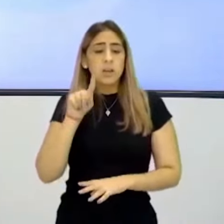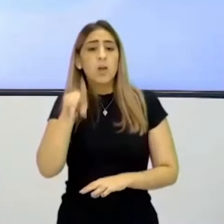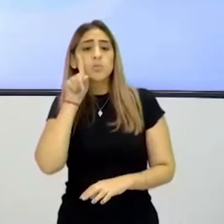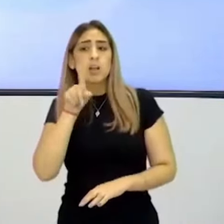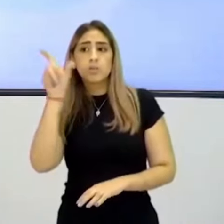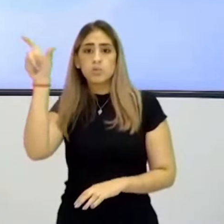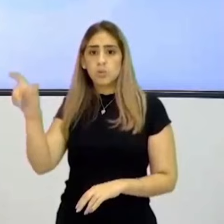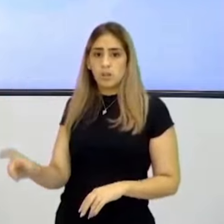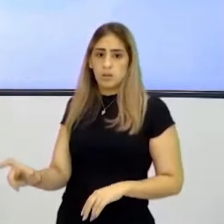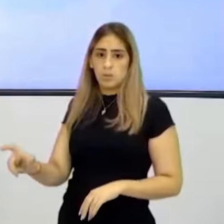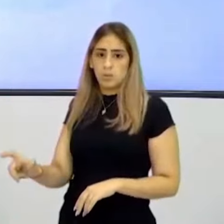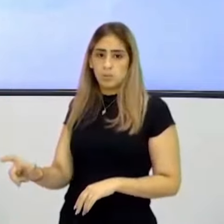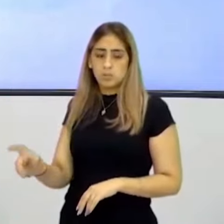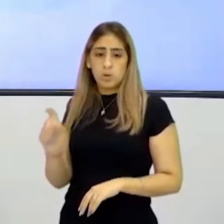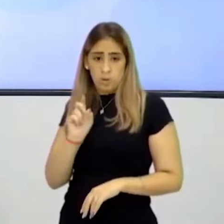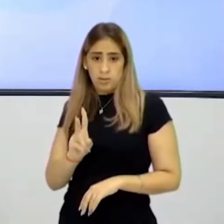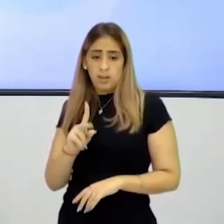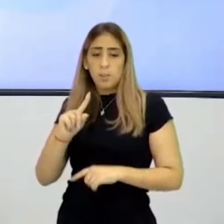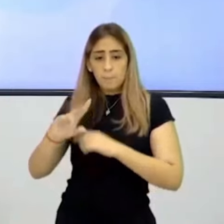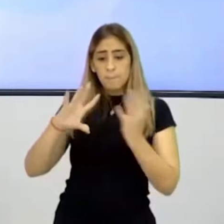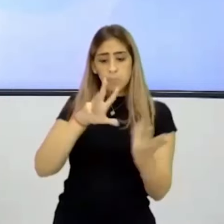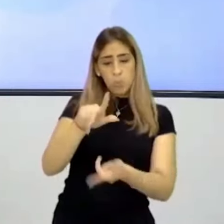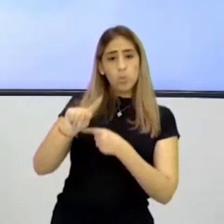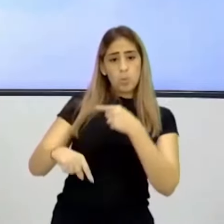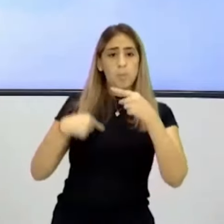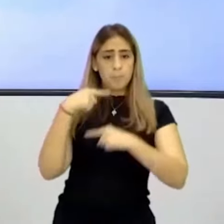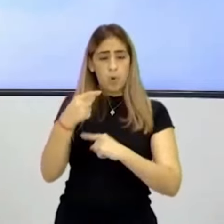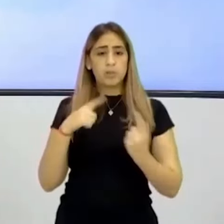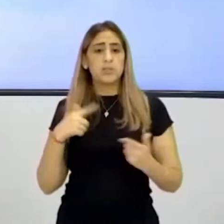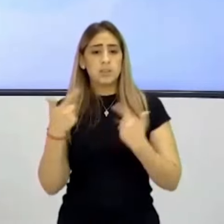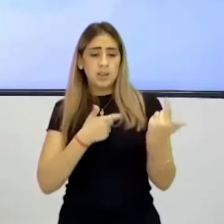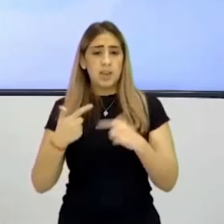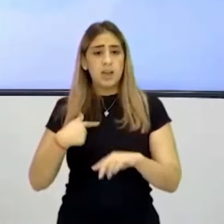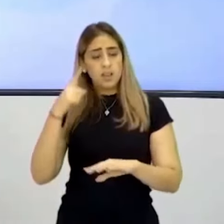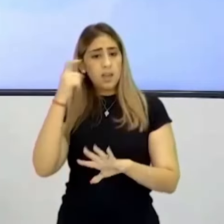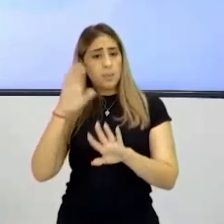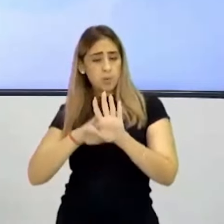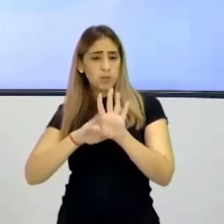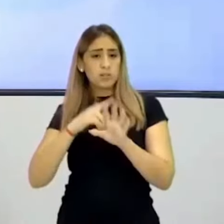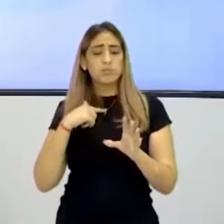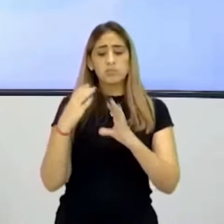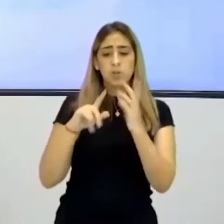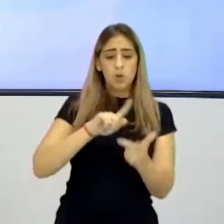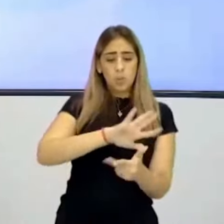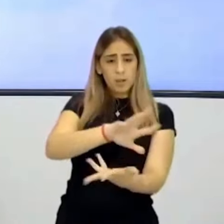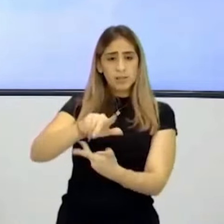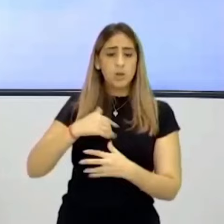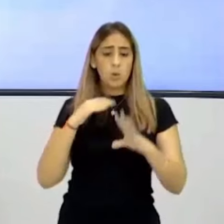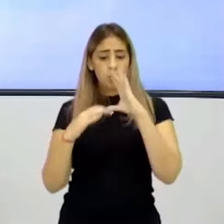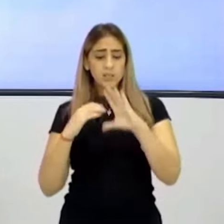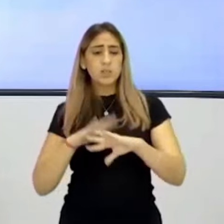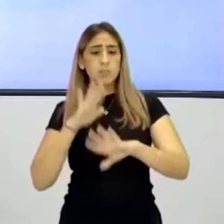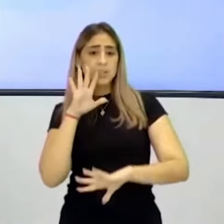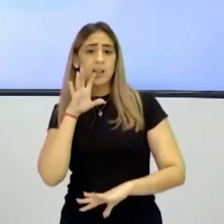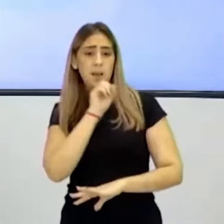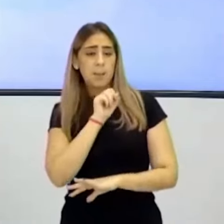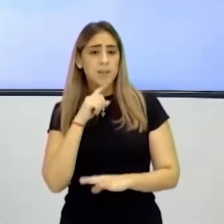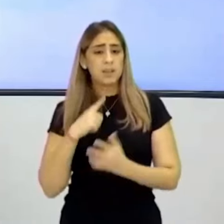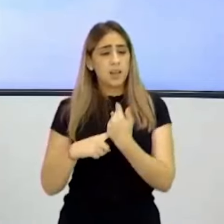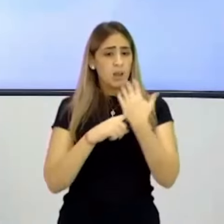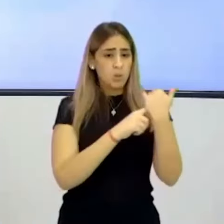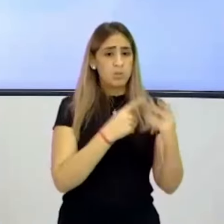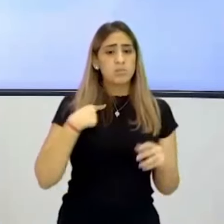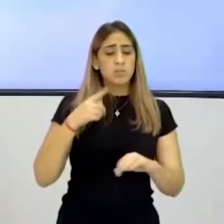Unidos, ok? Mundo pós-Guerra Fria, globalizado, comunicações muito mais rápidas, hegemonia